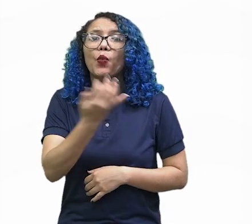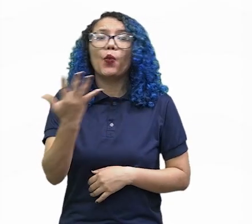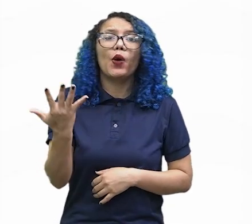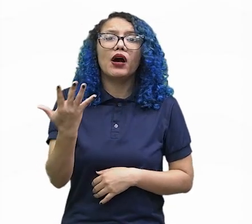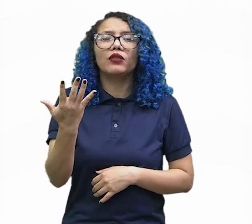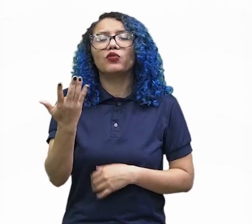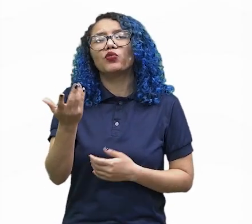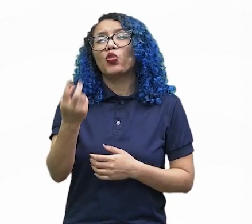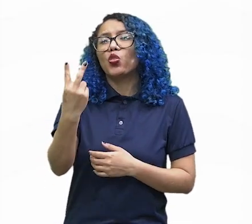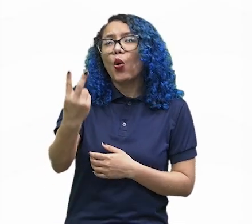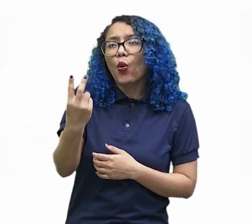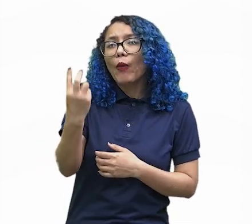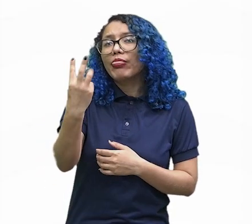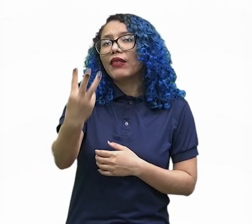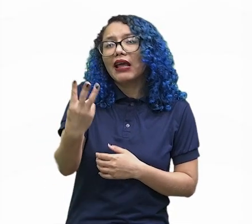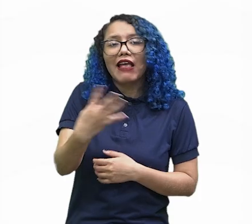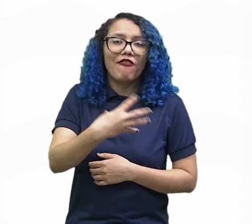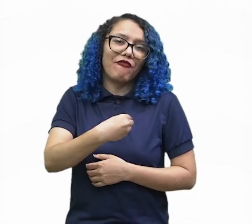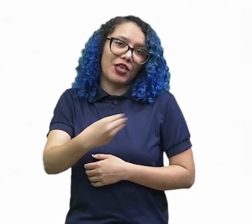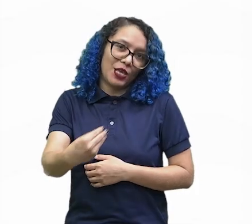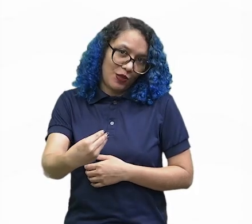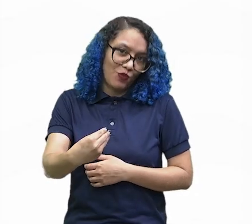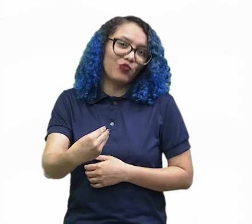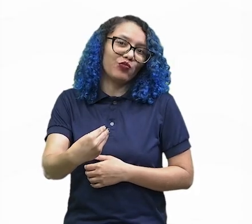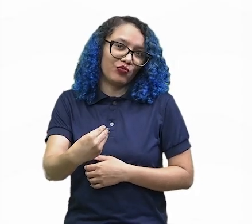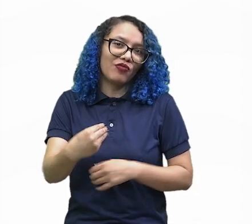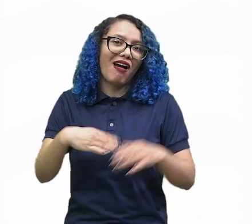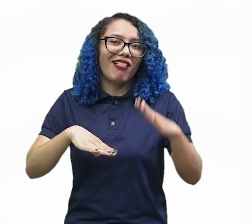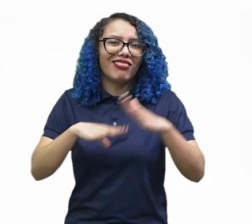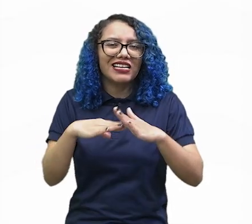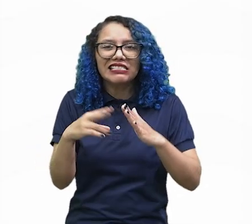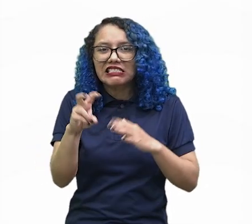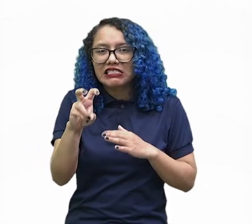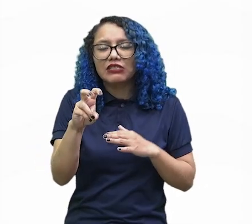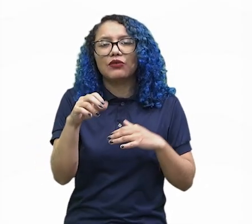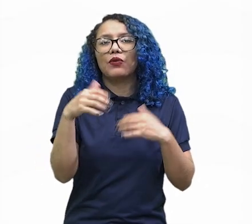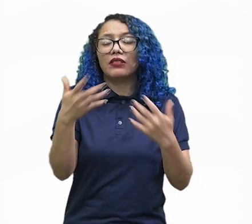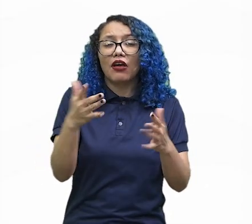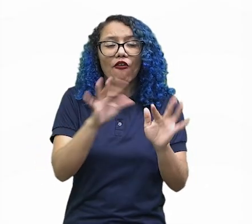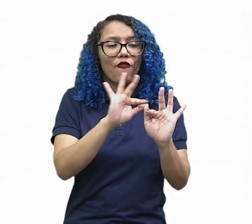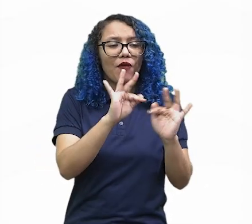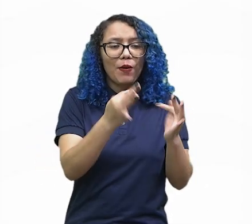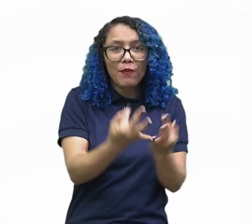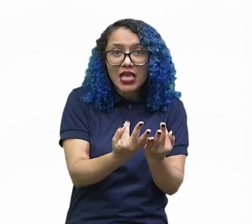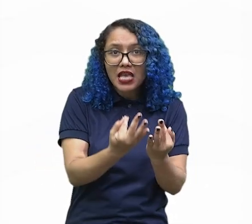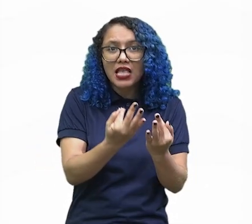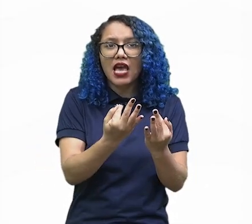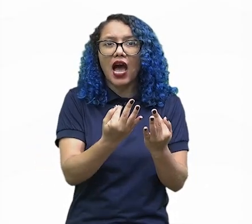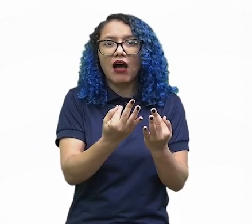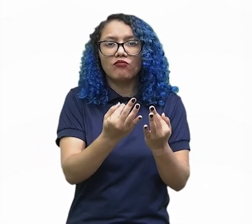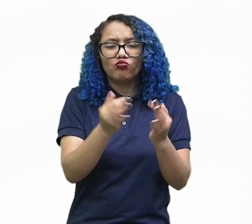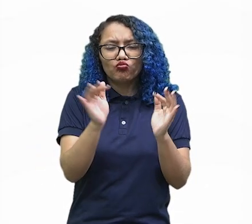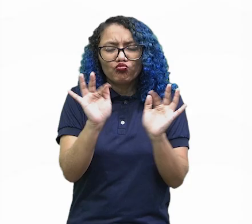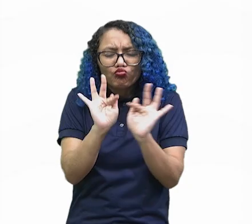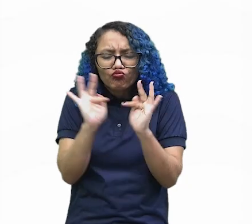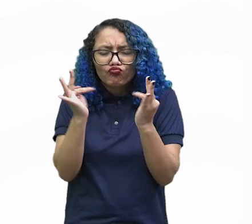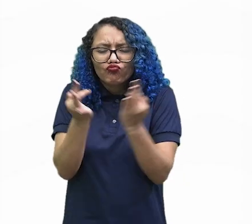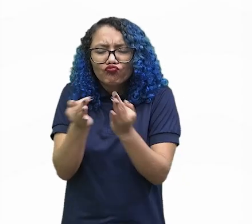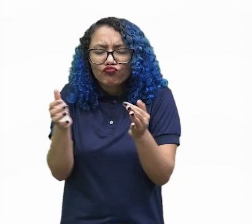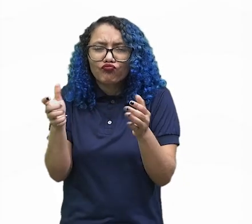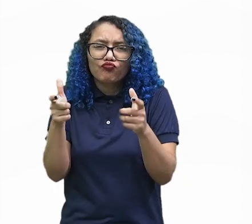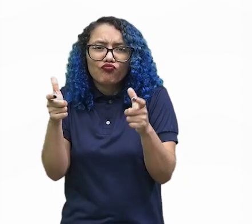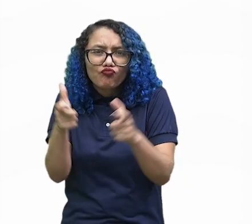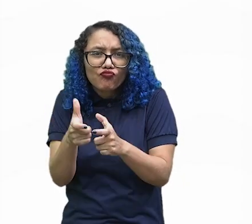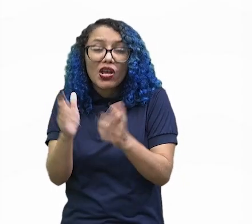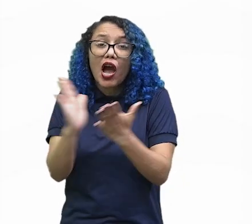em menor quantidade, 2, 3, 5 filhos, né? Então, as famílias estão começando a diminuir essa quantidade de